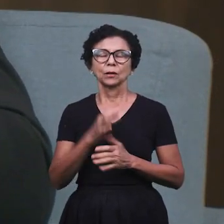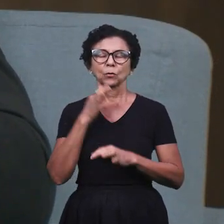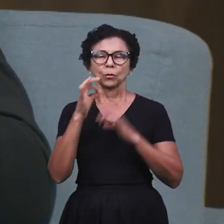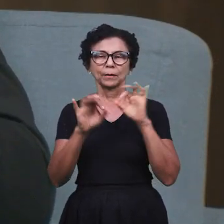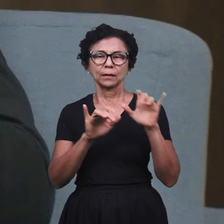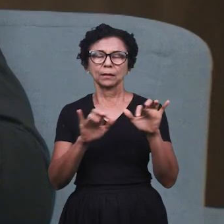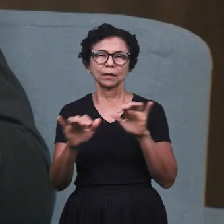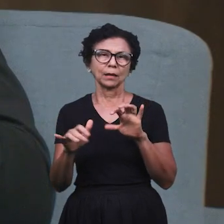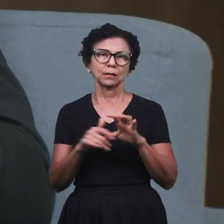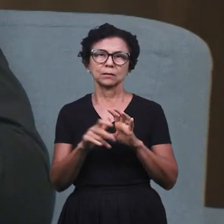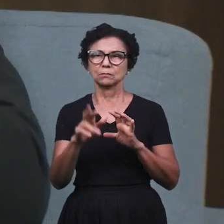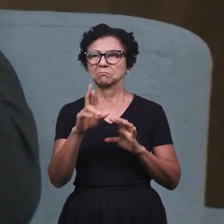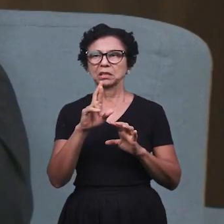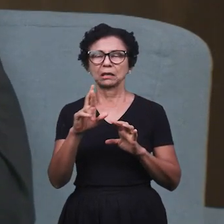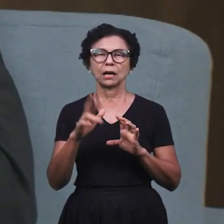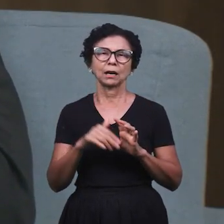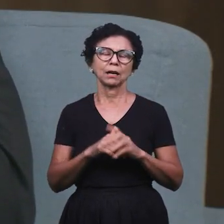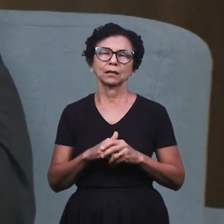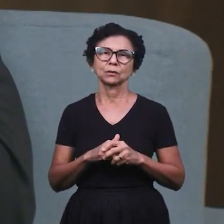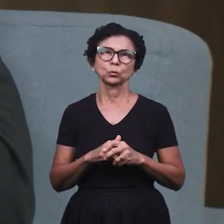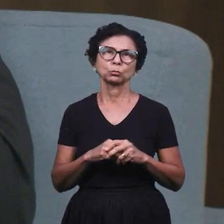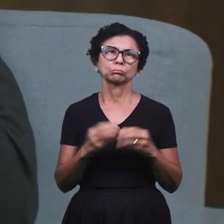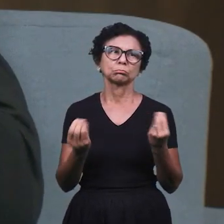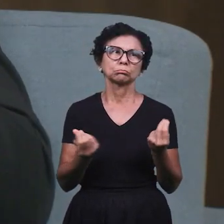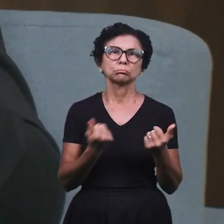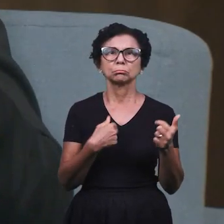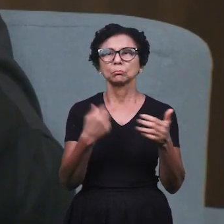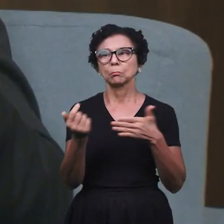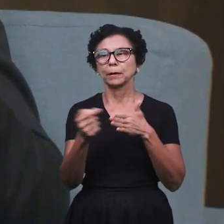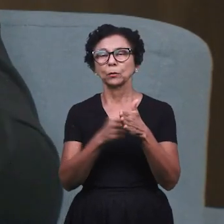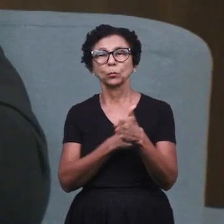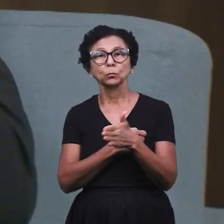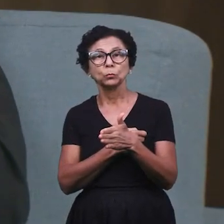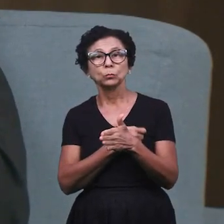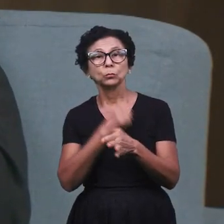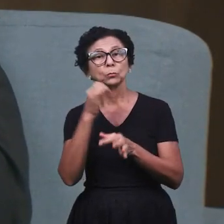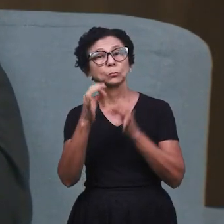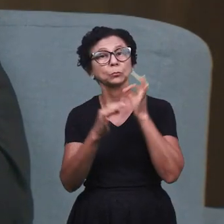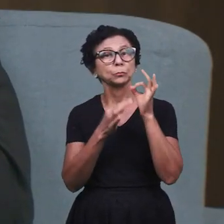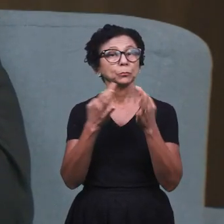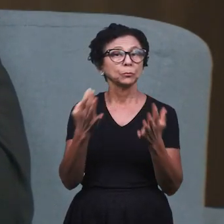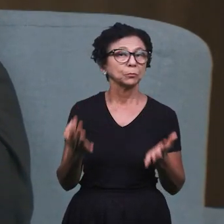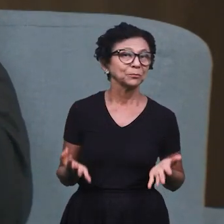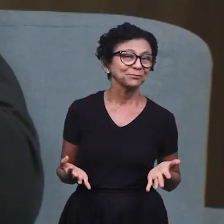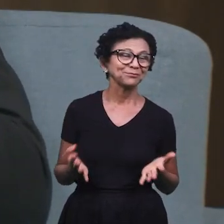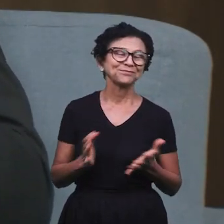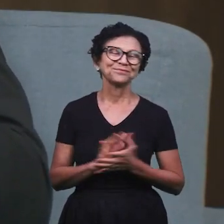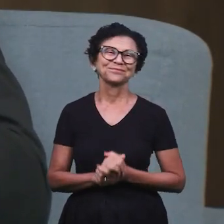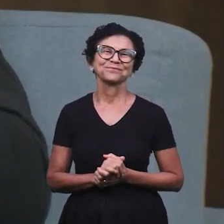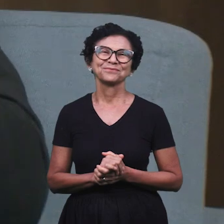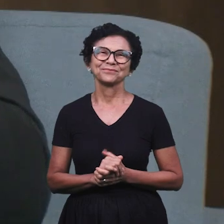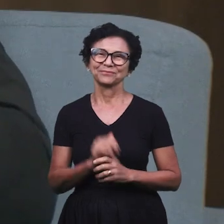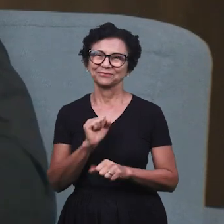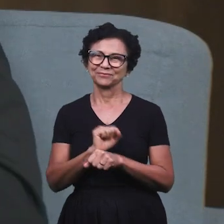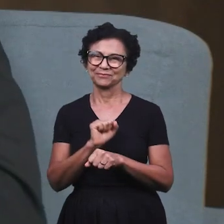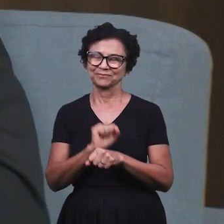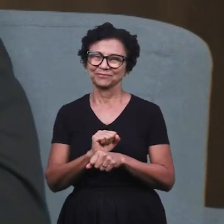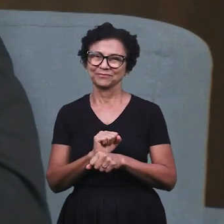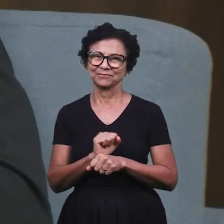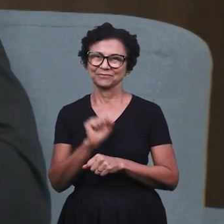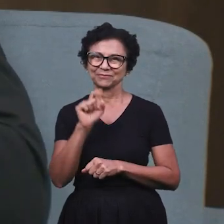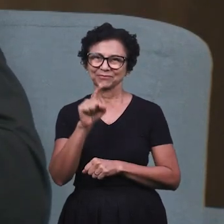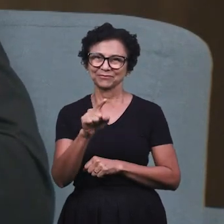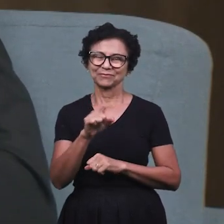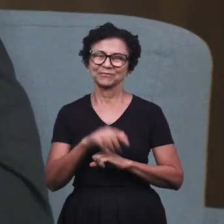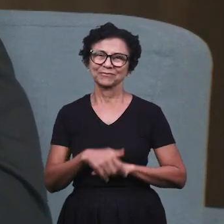comentário. Às vezes é um recado que você quer mandar, é uma pergunta, uma sugestão. Nós estamos aqui aguardando